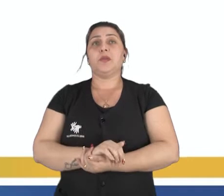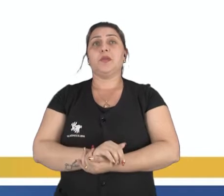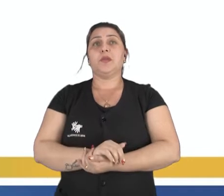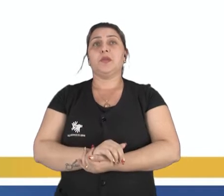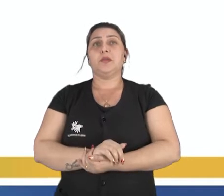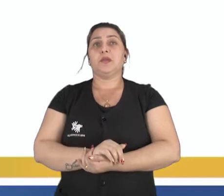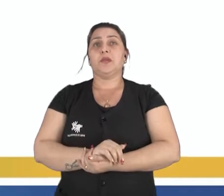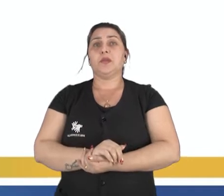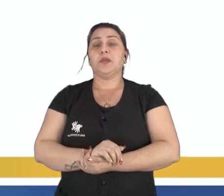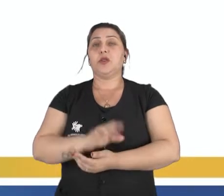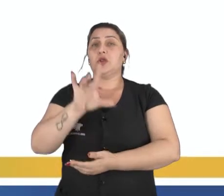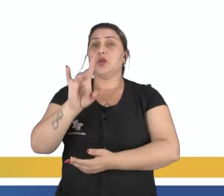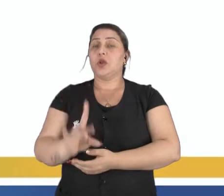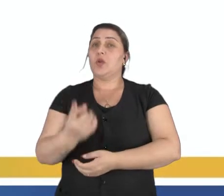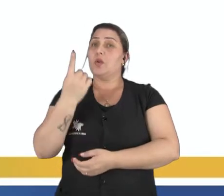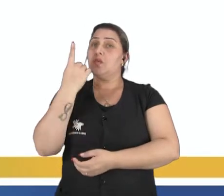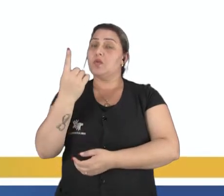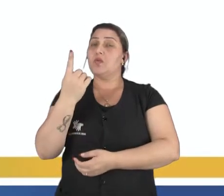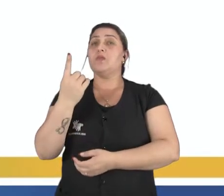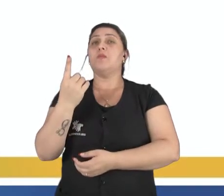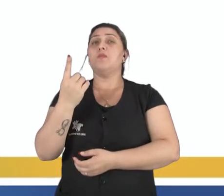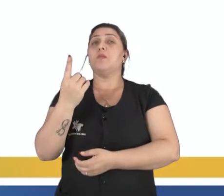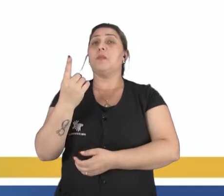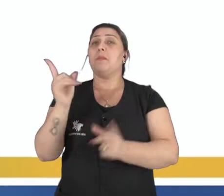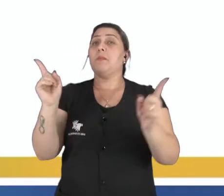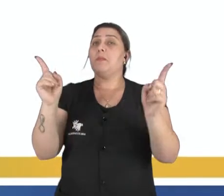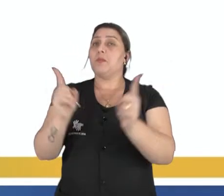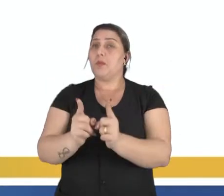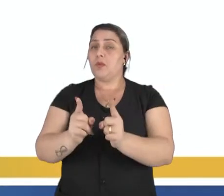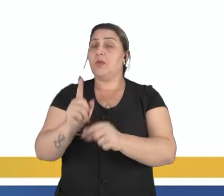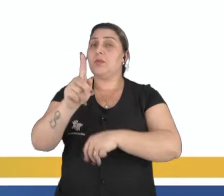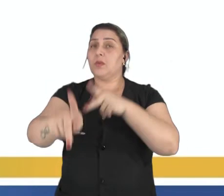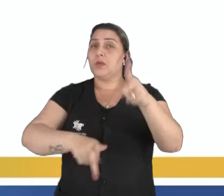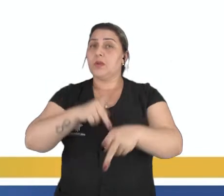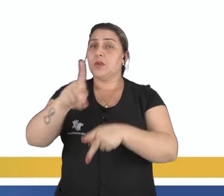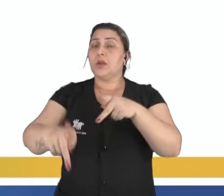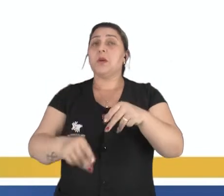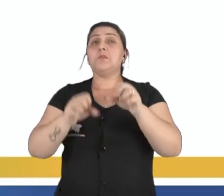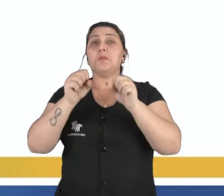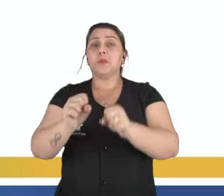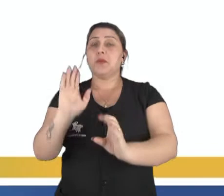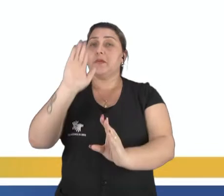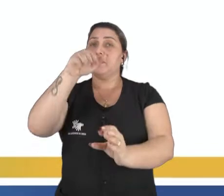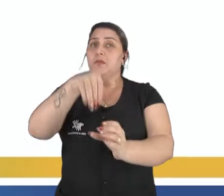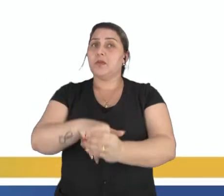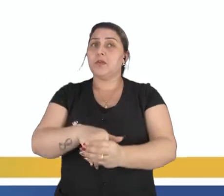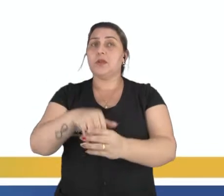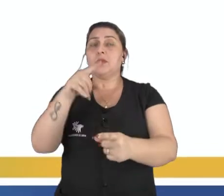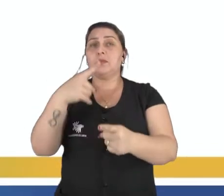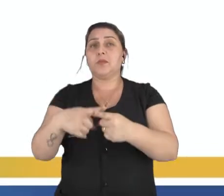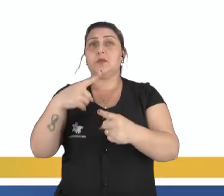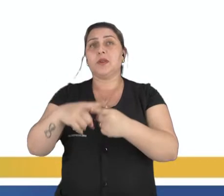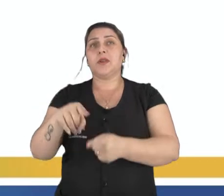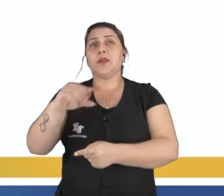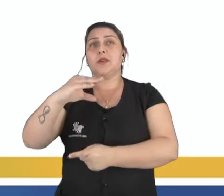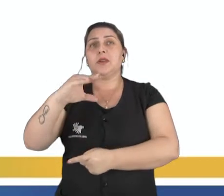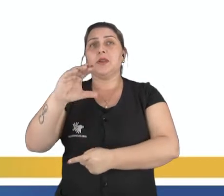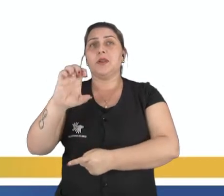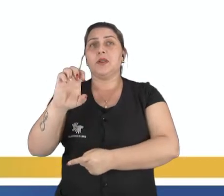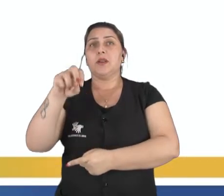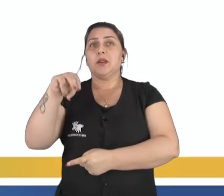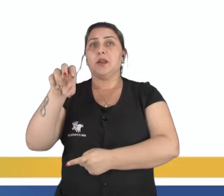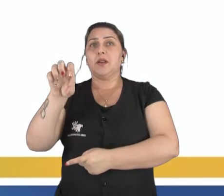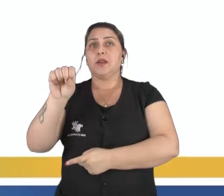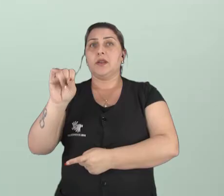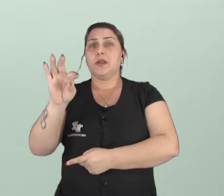isto é, pessoal, apenas uma parcela da população tinha, então, direito ao sufrágio, né? Pessoal, por que censitário? Que a gente tem aí